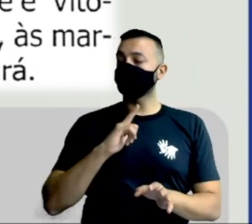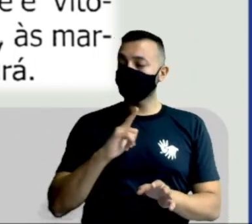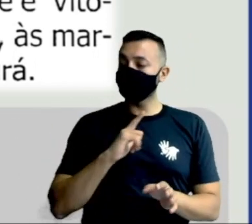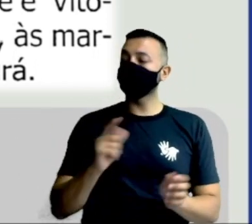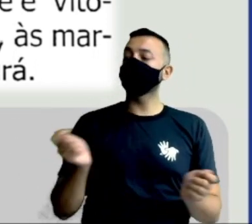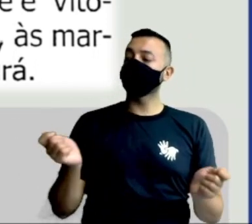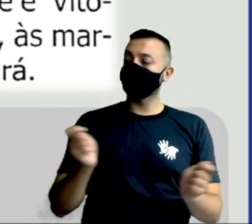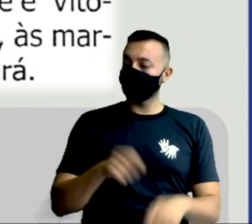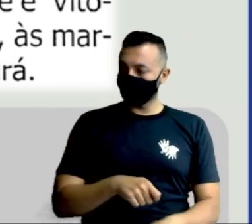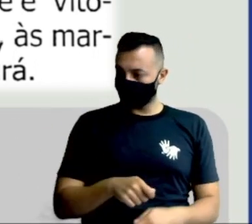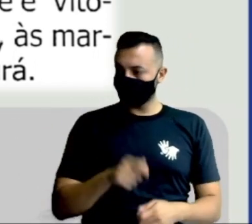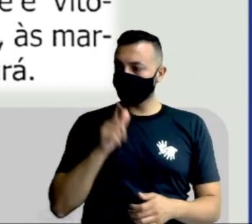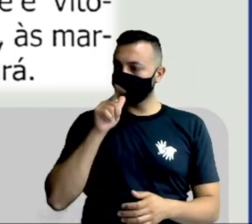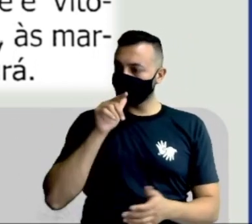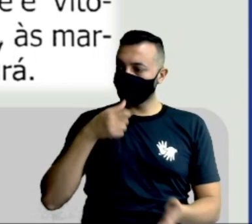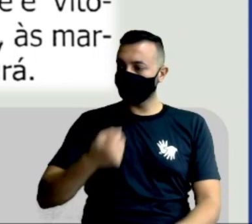como